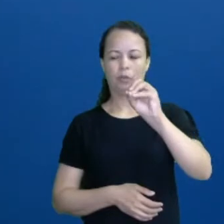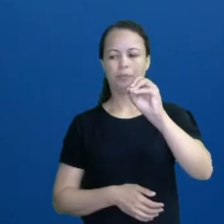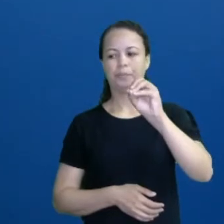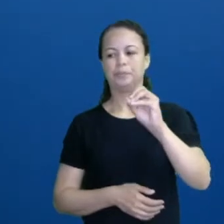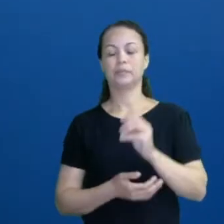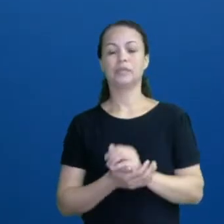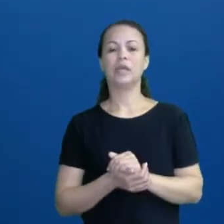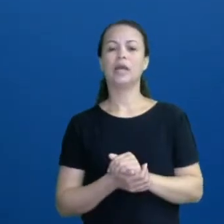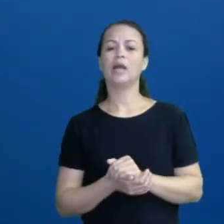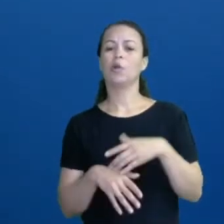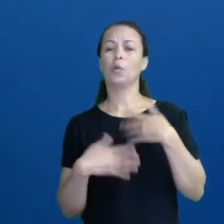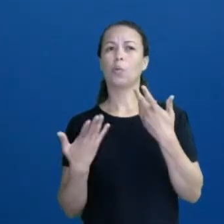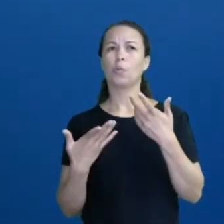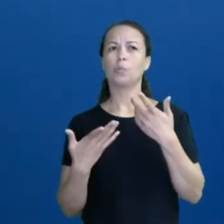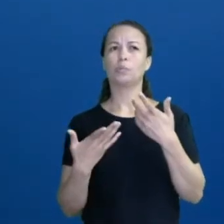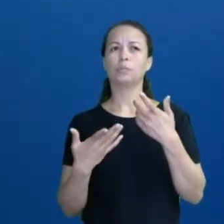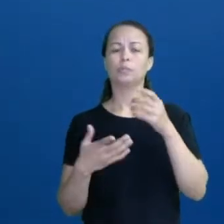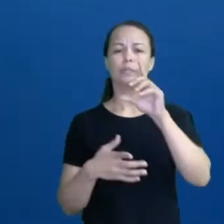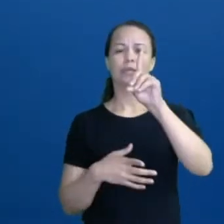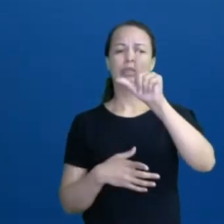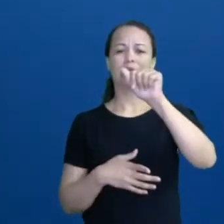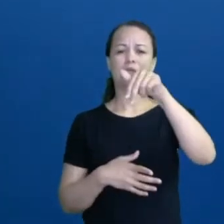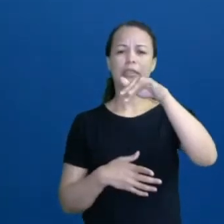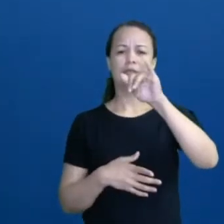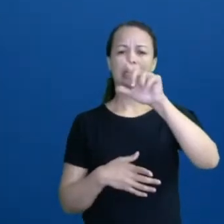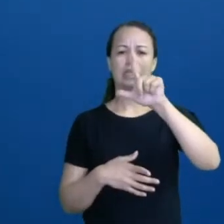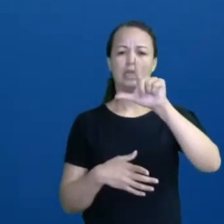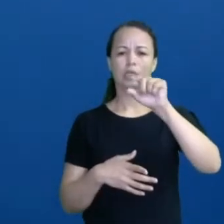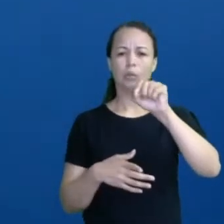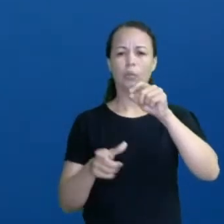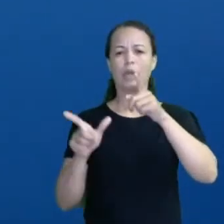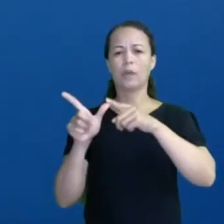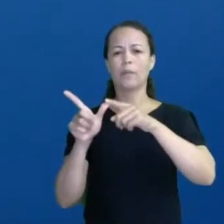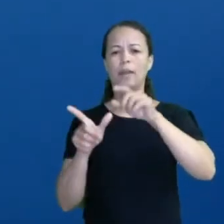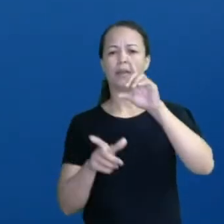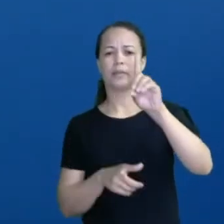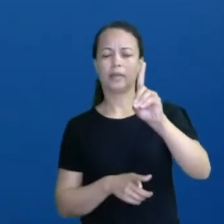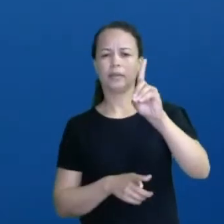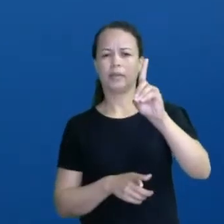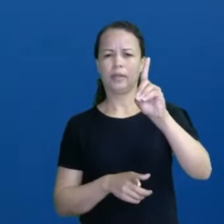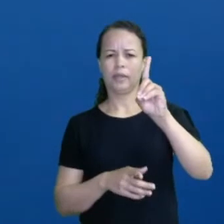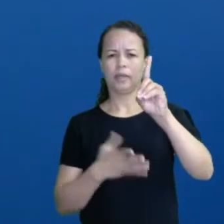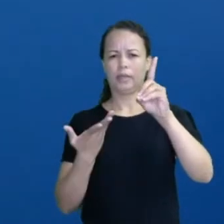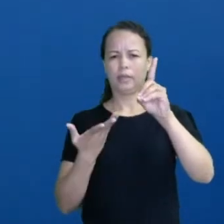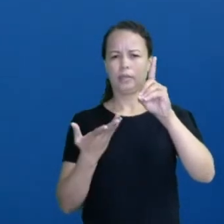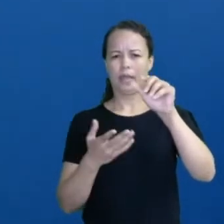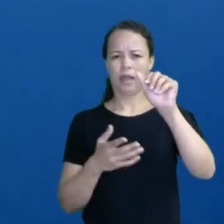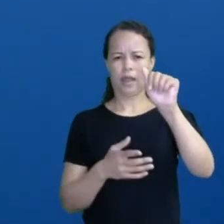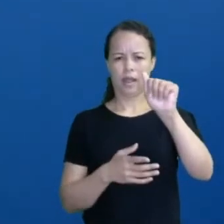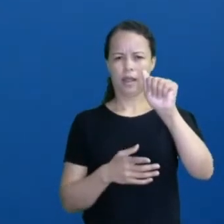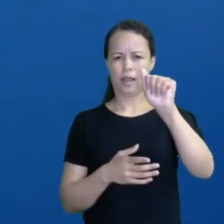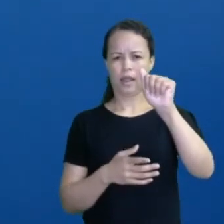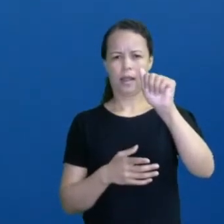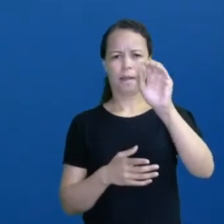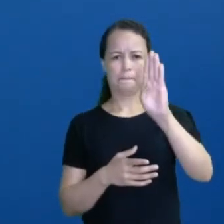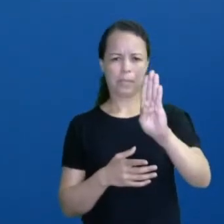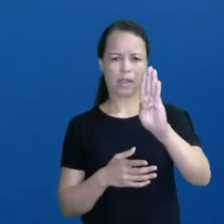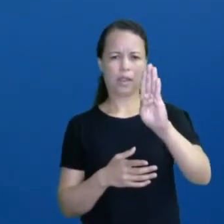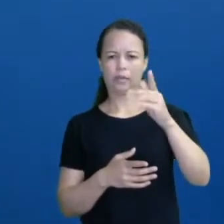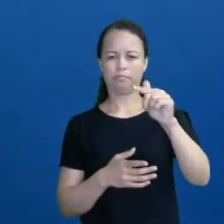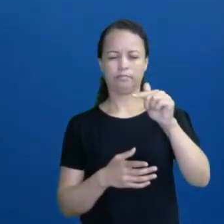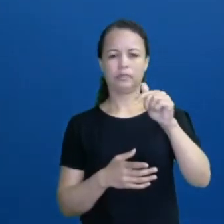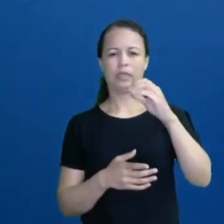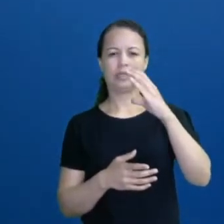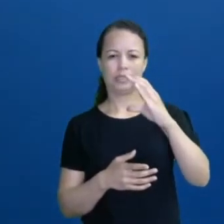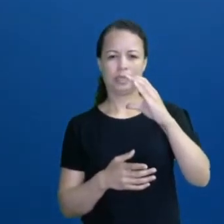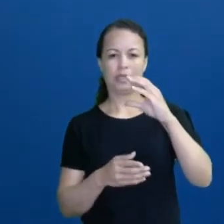Danilo. Danilo é com D. Será que é Danilo que cabe aqui? A, não tem B, tem